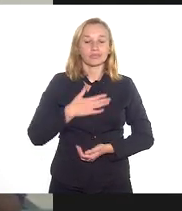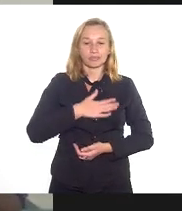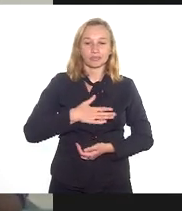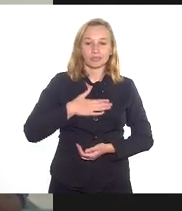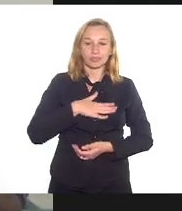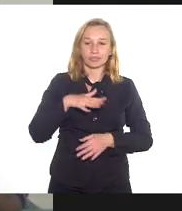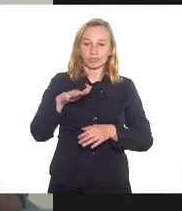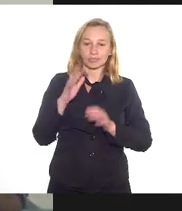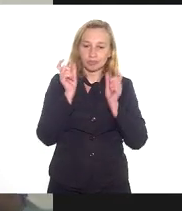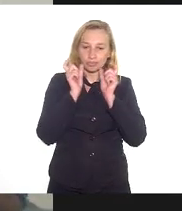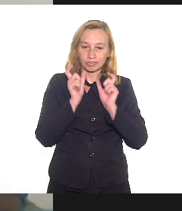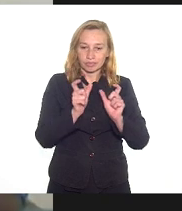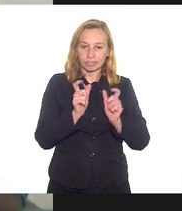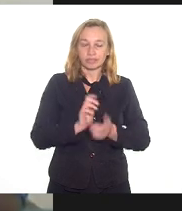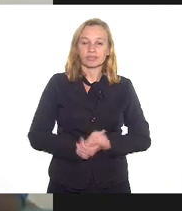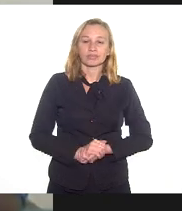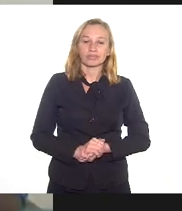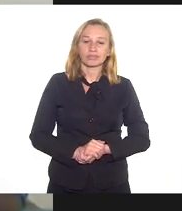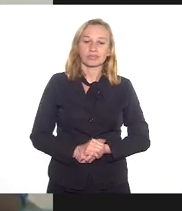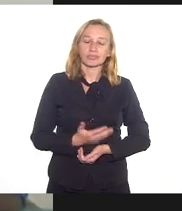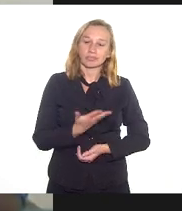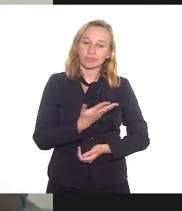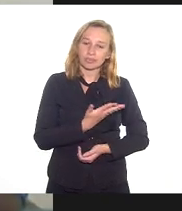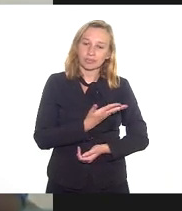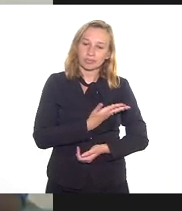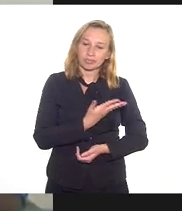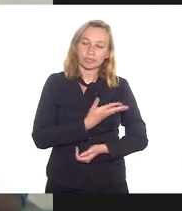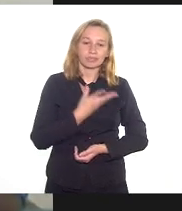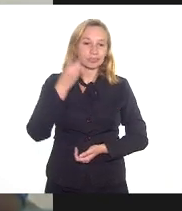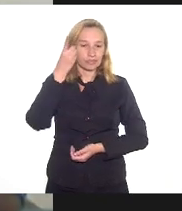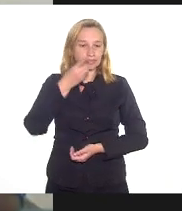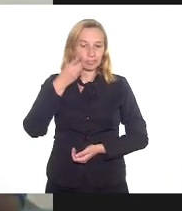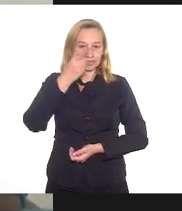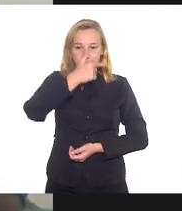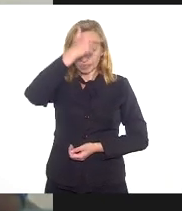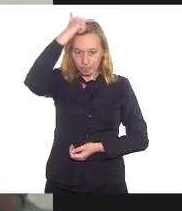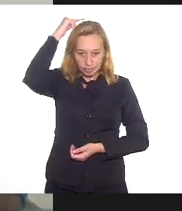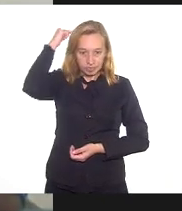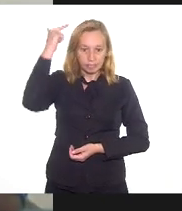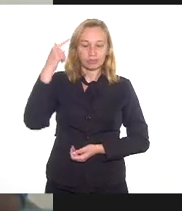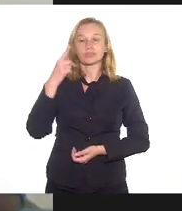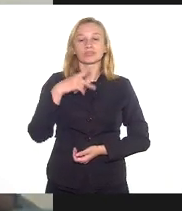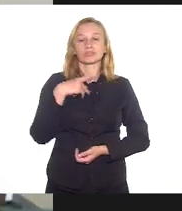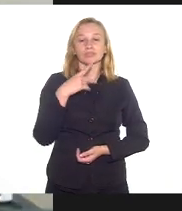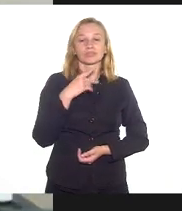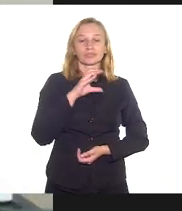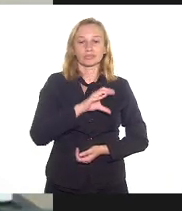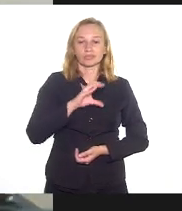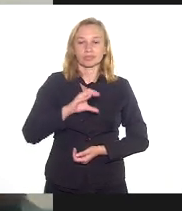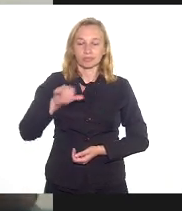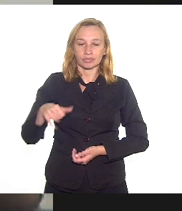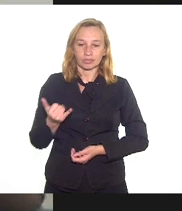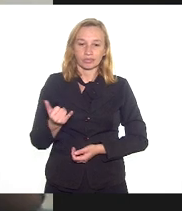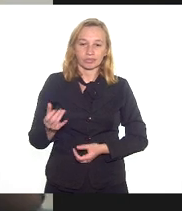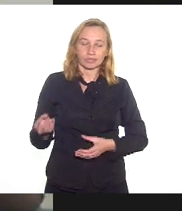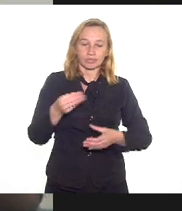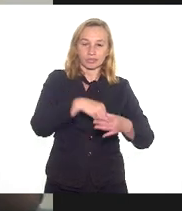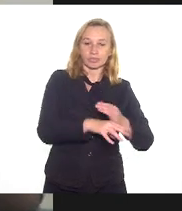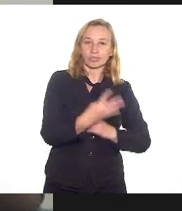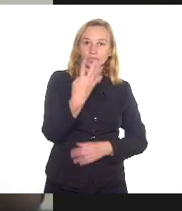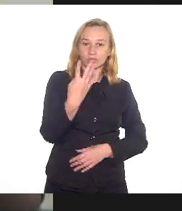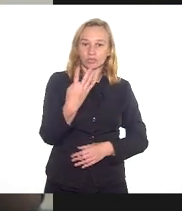de chamar a atenção do nobre deputado Luiz Paulo para o parecer da CCJ, porque incluiu 4